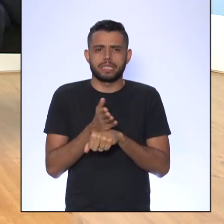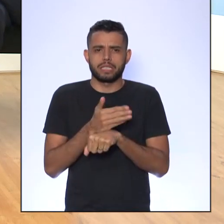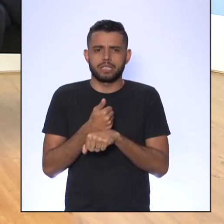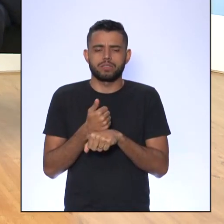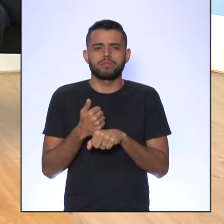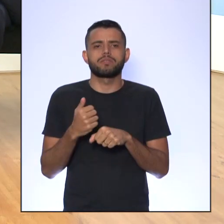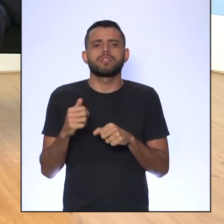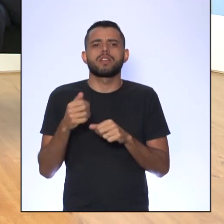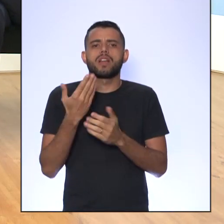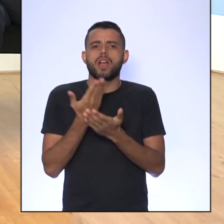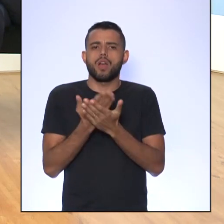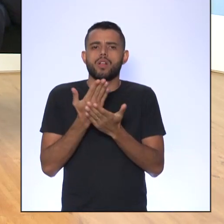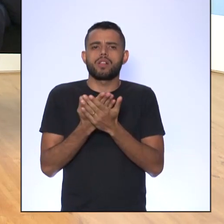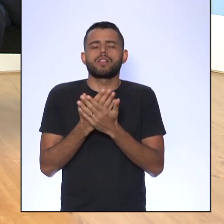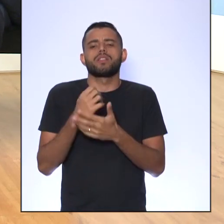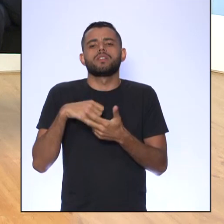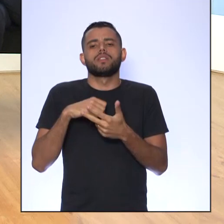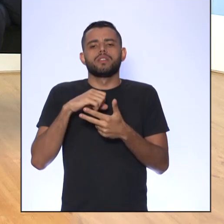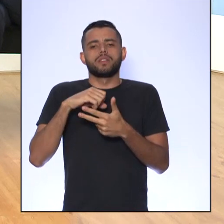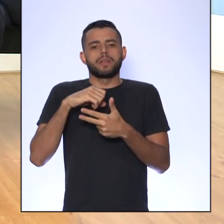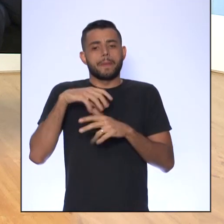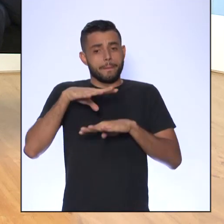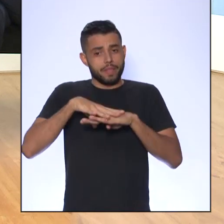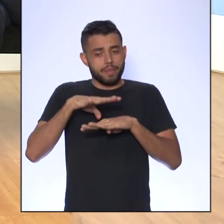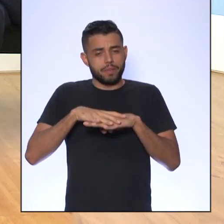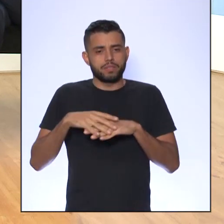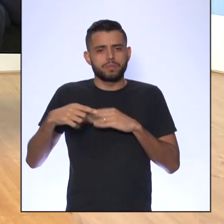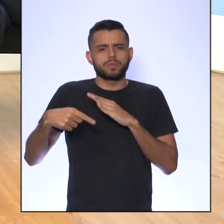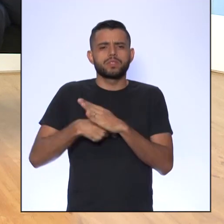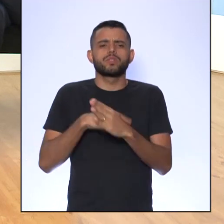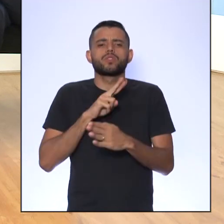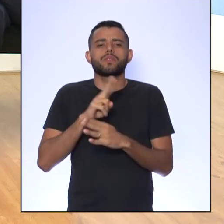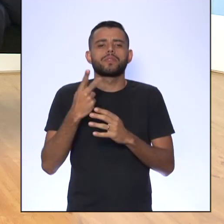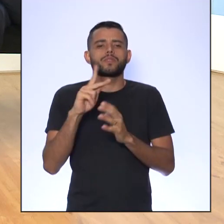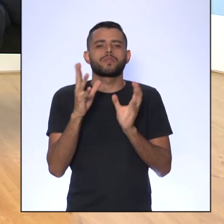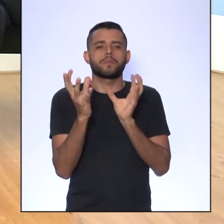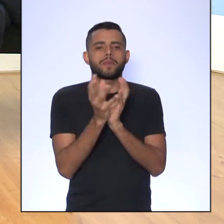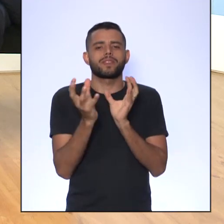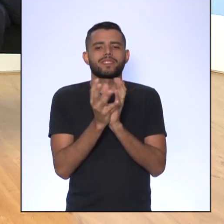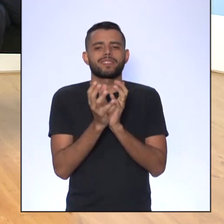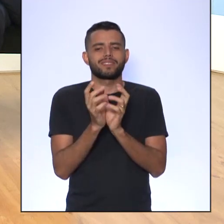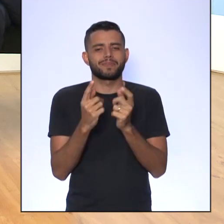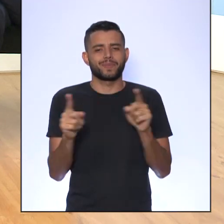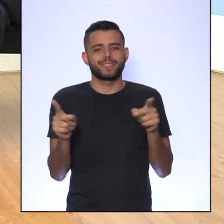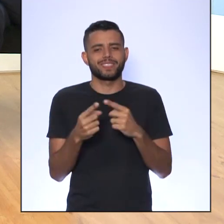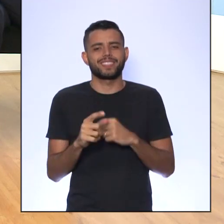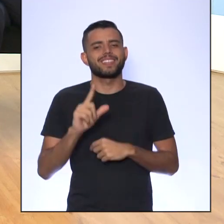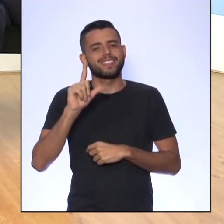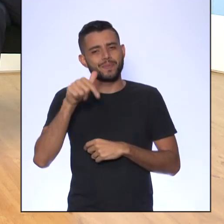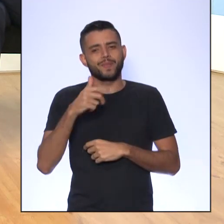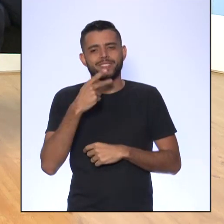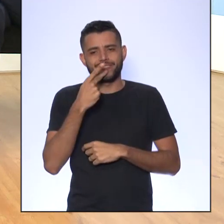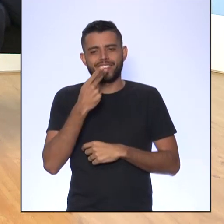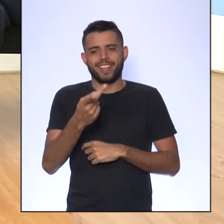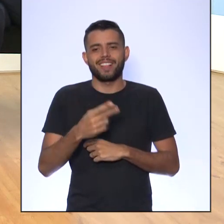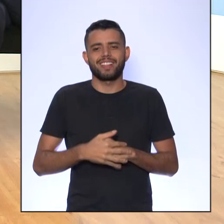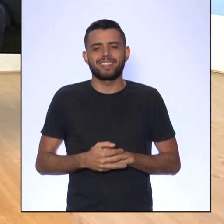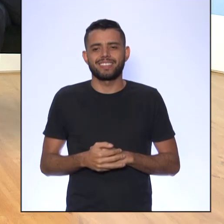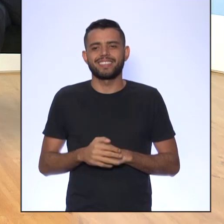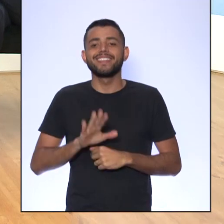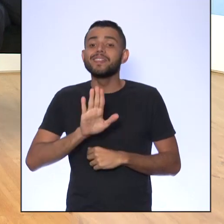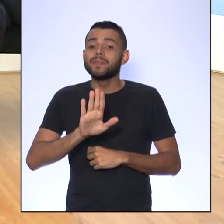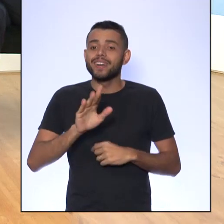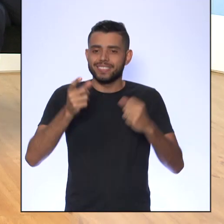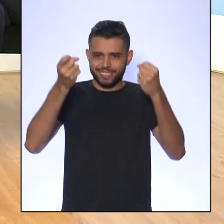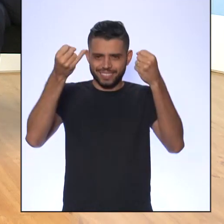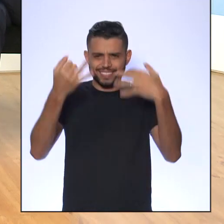de matemática. Estão te perguntando qual é o nome da tua banda aqui, Seide. Depois você fala. Mas eu queria só explicar